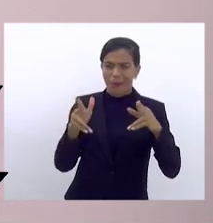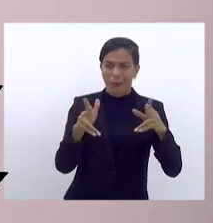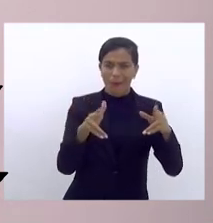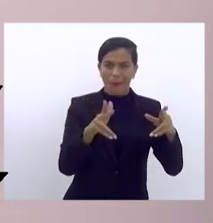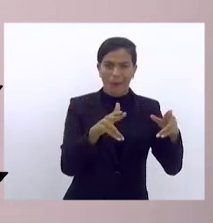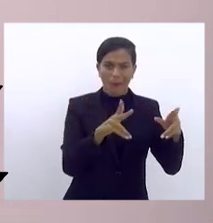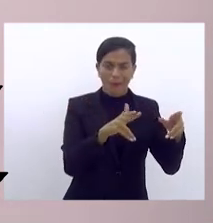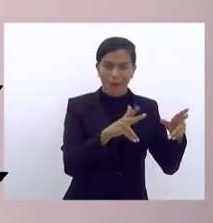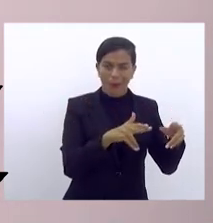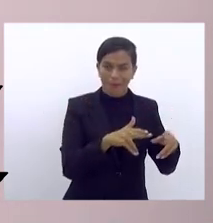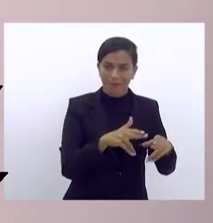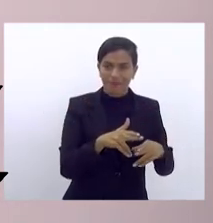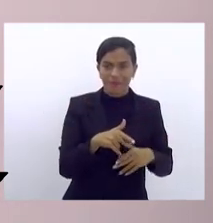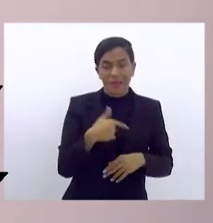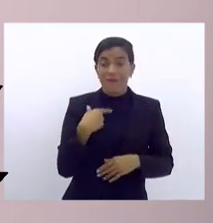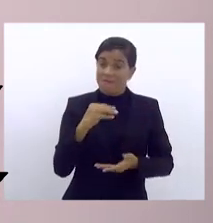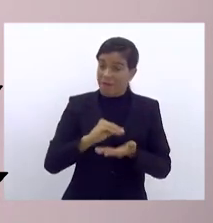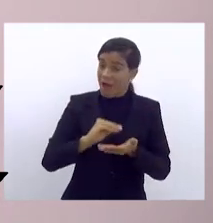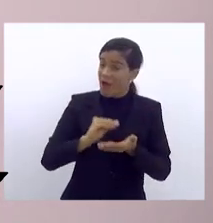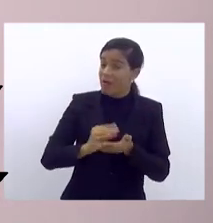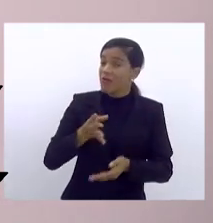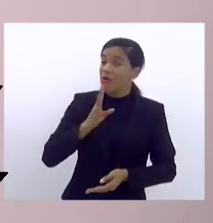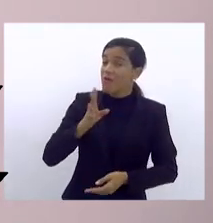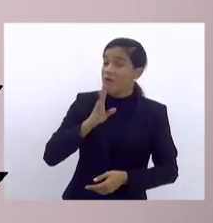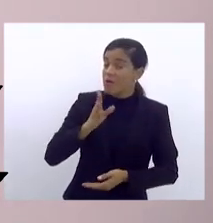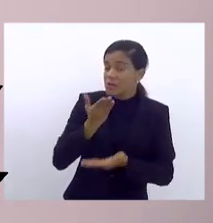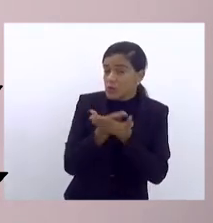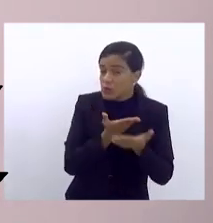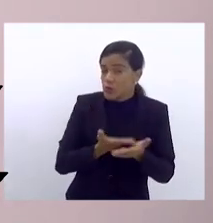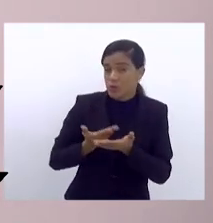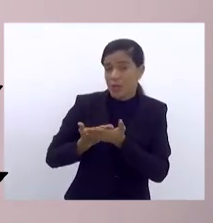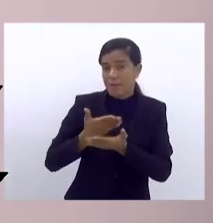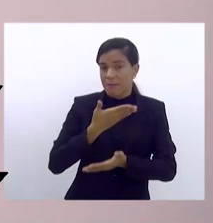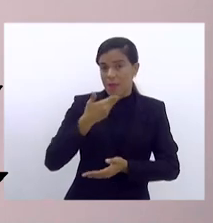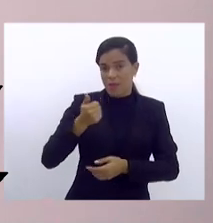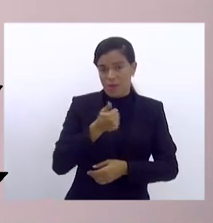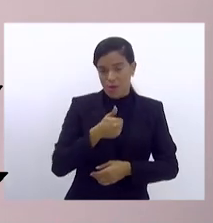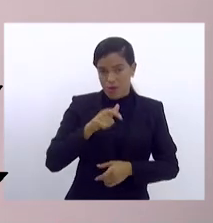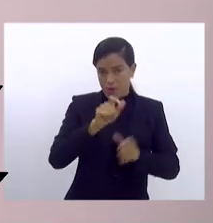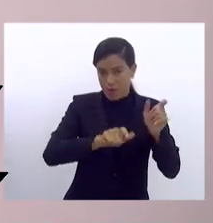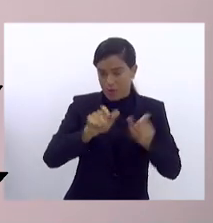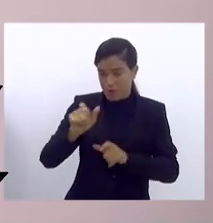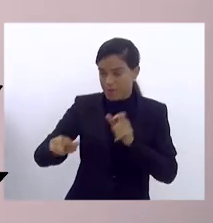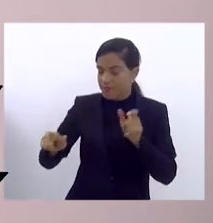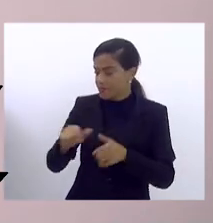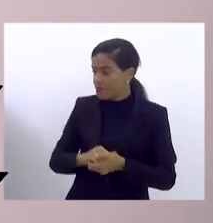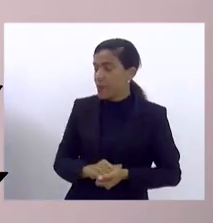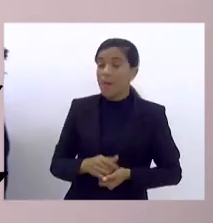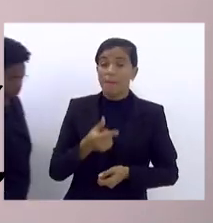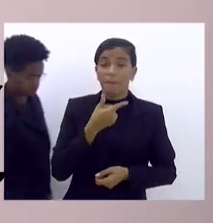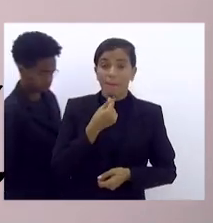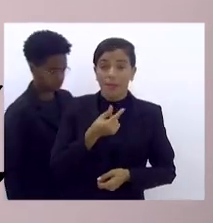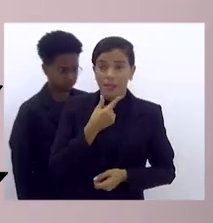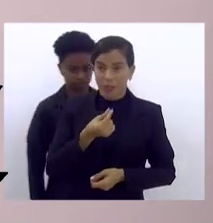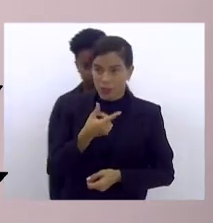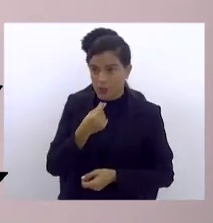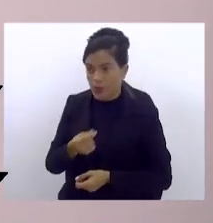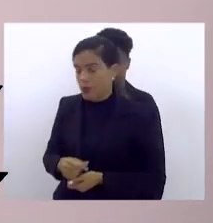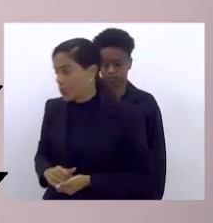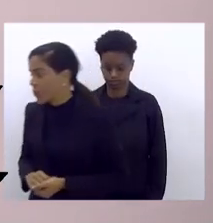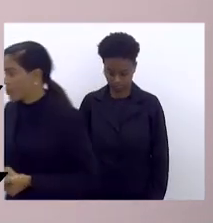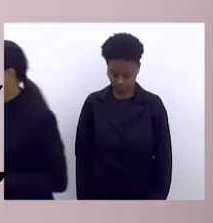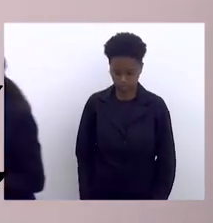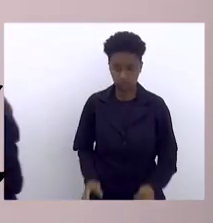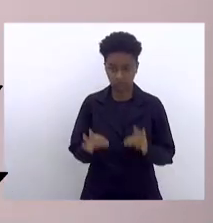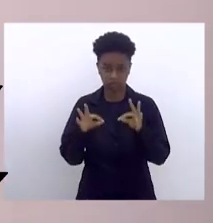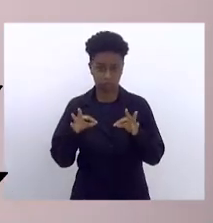gente ainda precise conhecer melhor esse fenômeno estudar melhor isso são meninos são todos do sexo